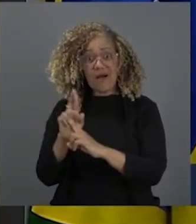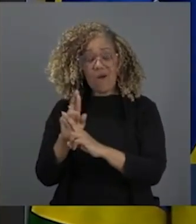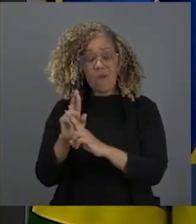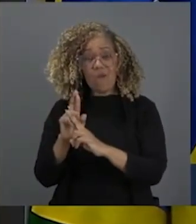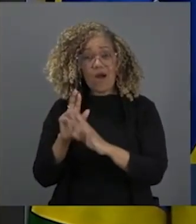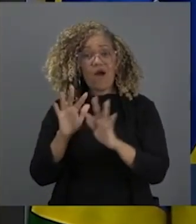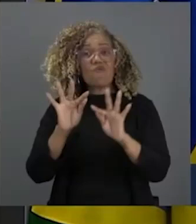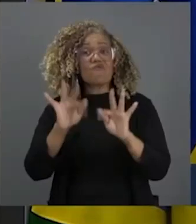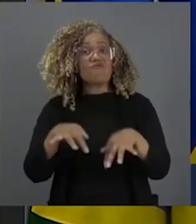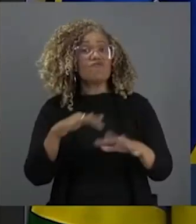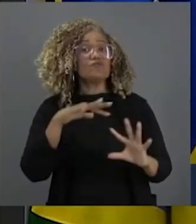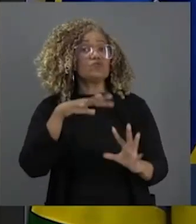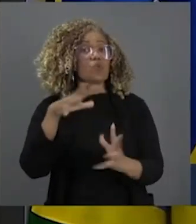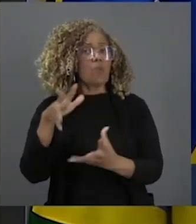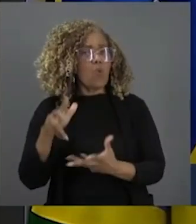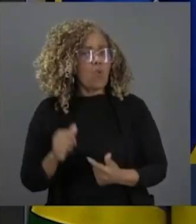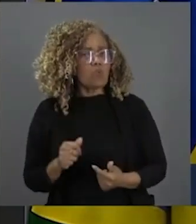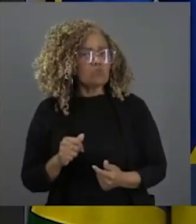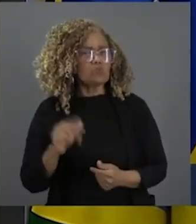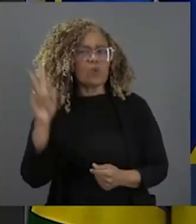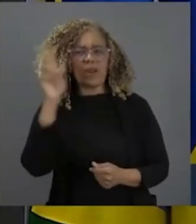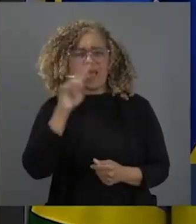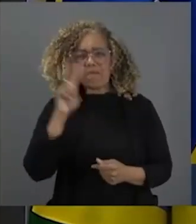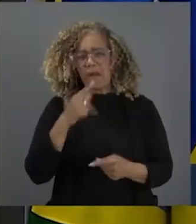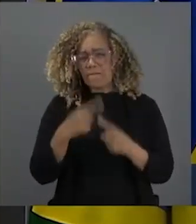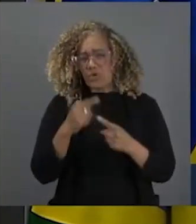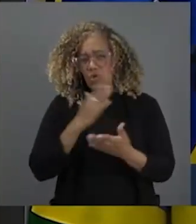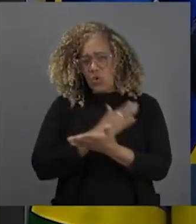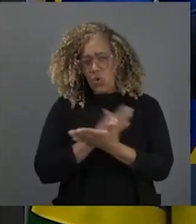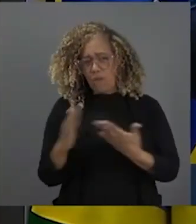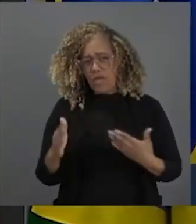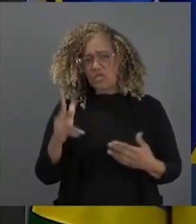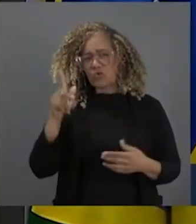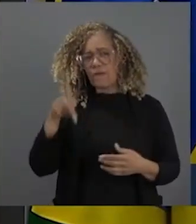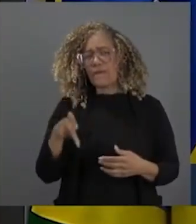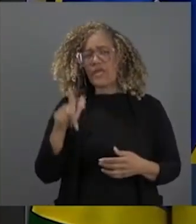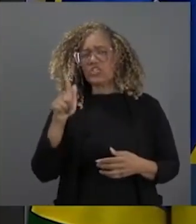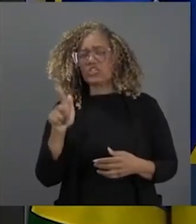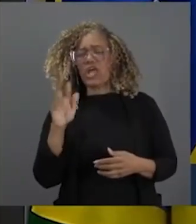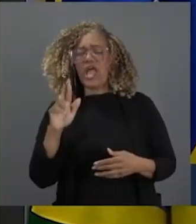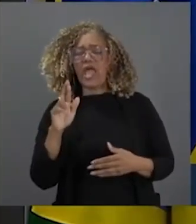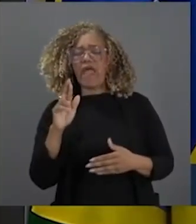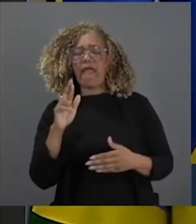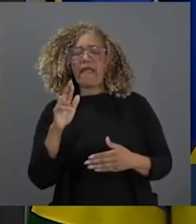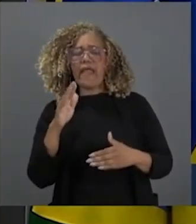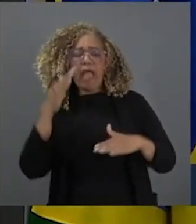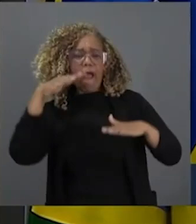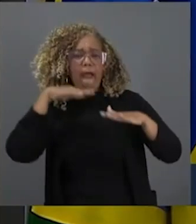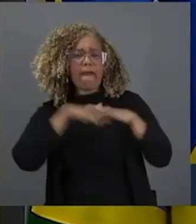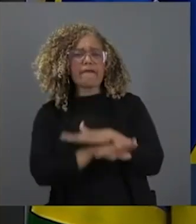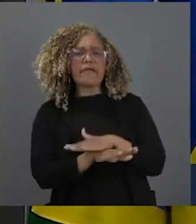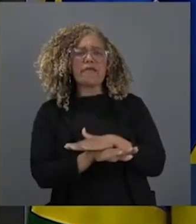mundo que no que no início a pgr diso arquiva Isso tá